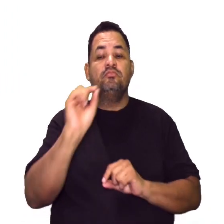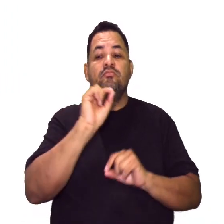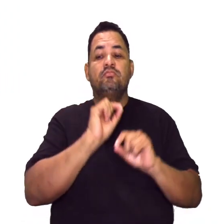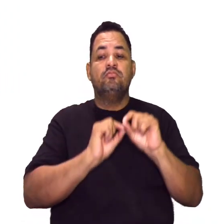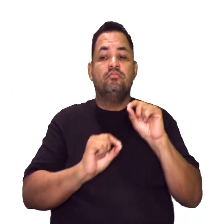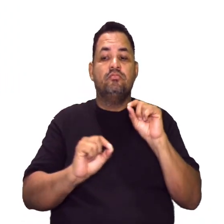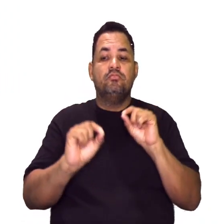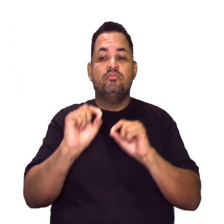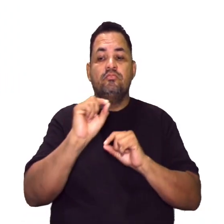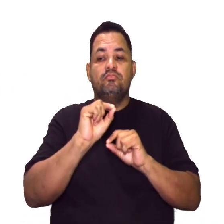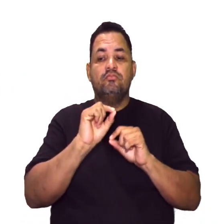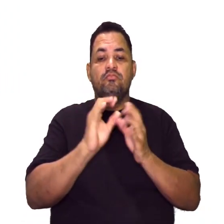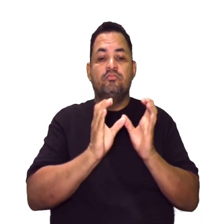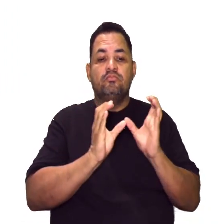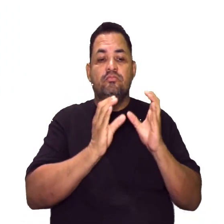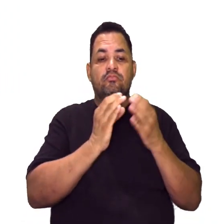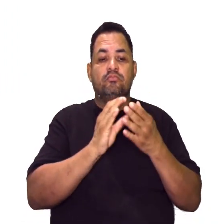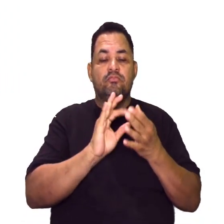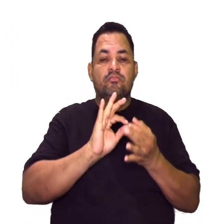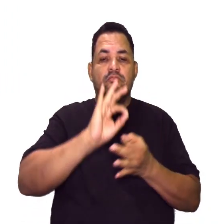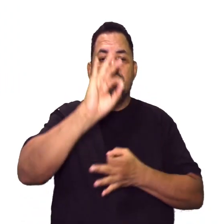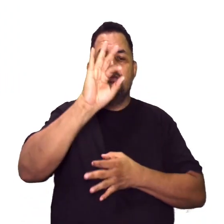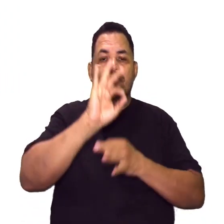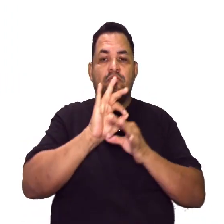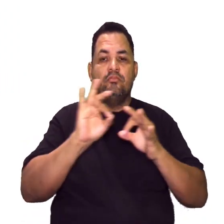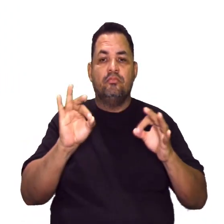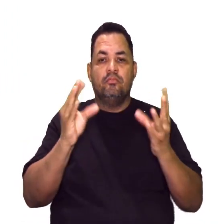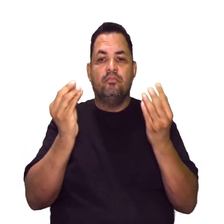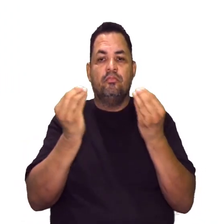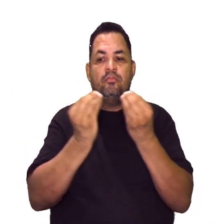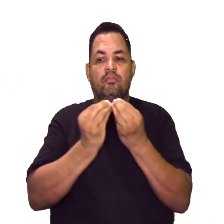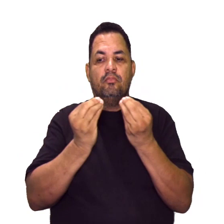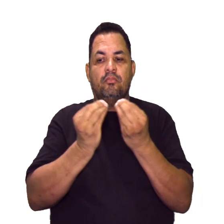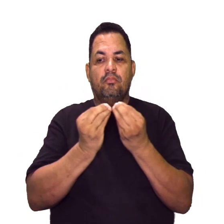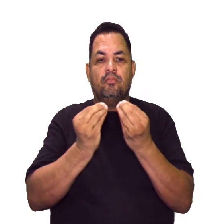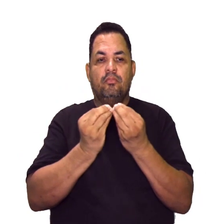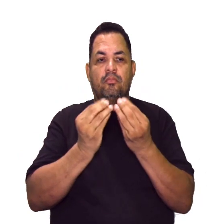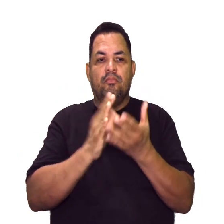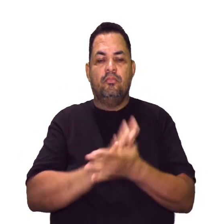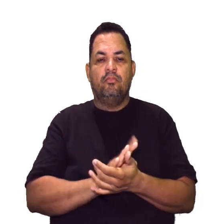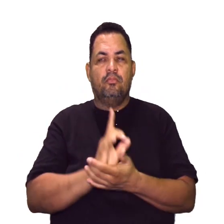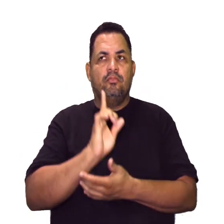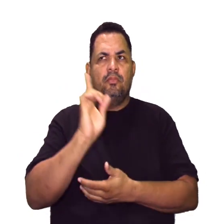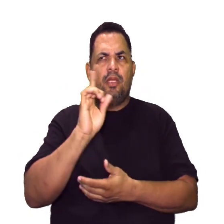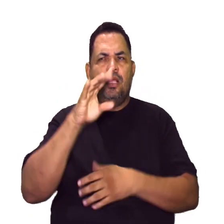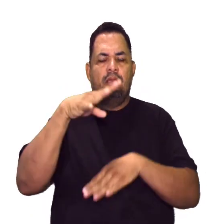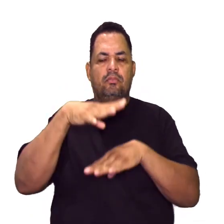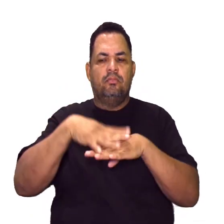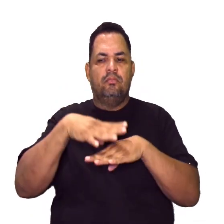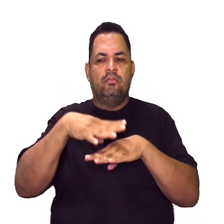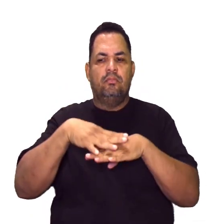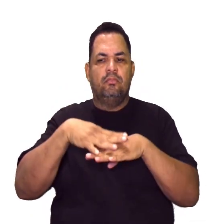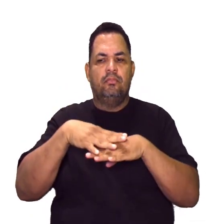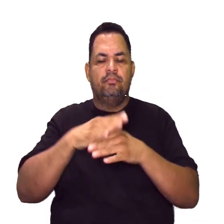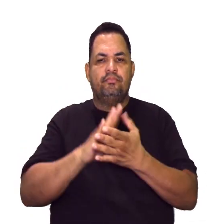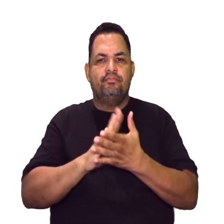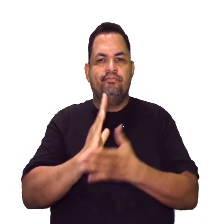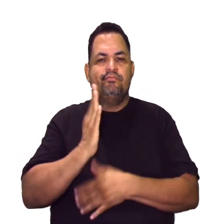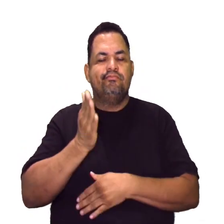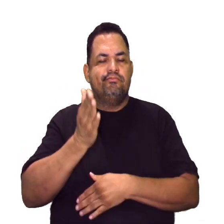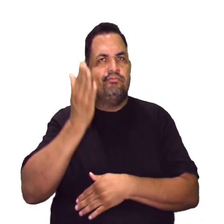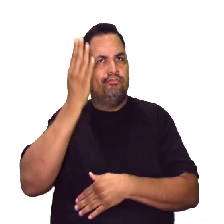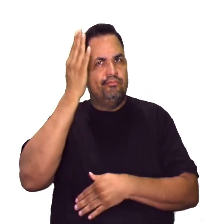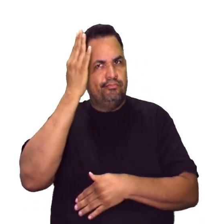que é geometria molecular? Lá na matemática, vocês devem